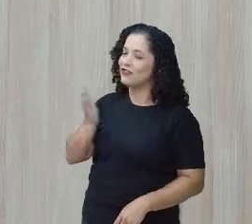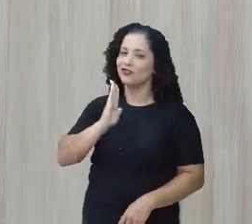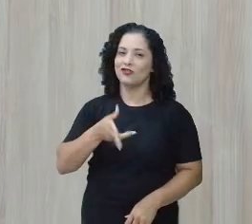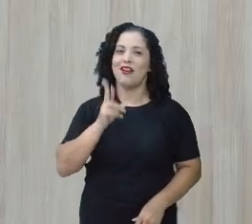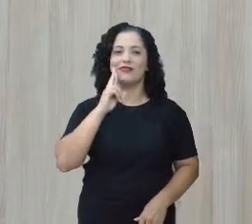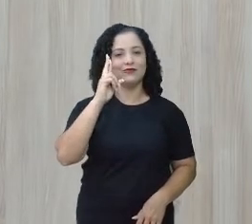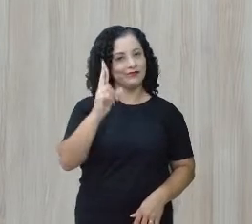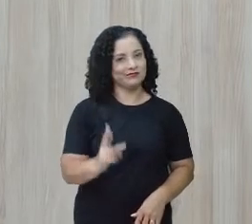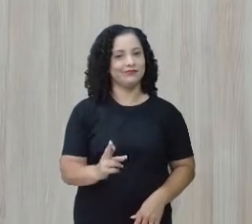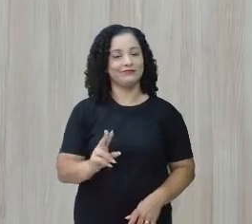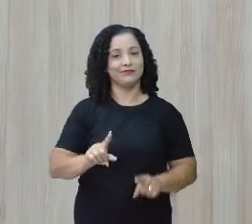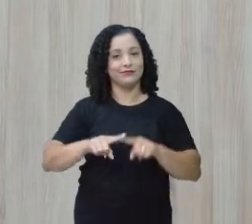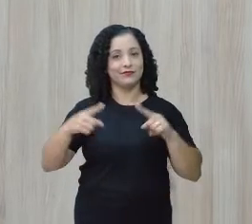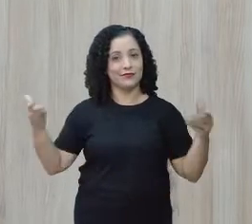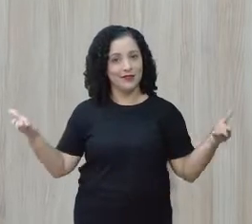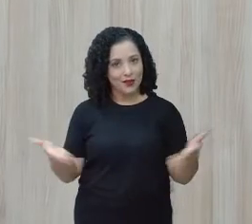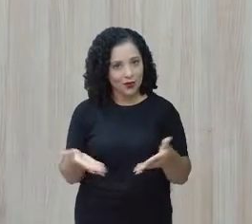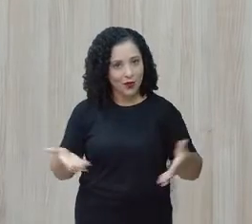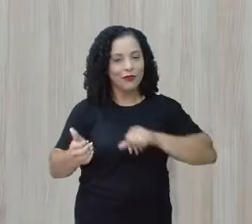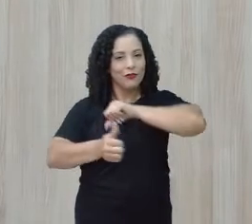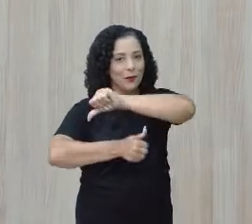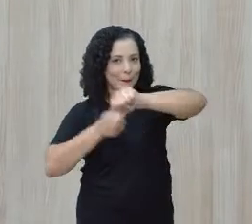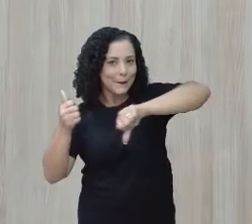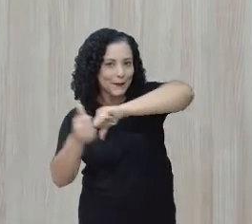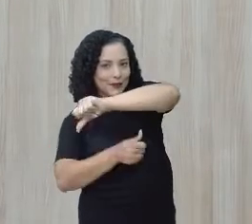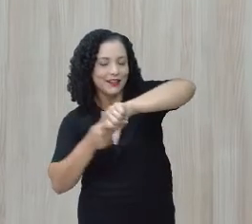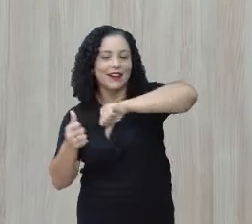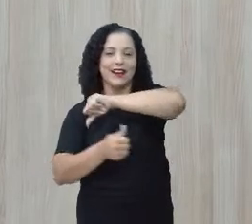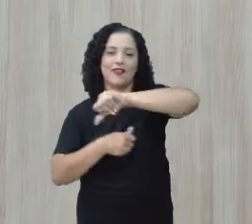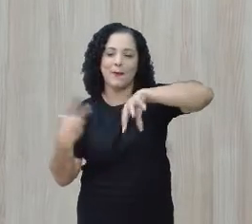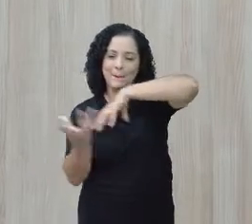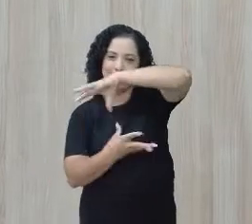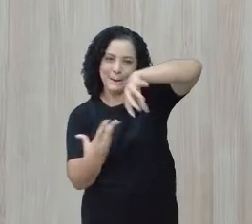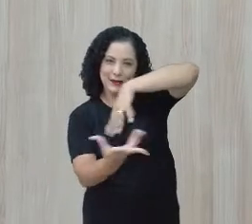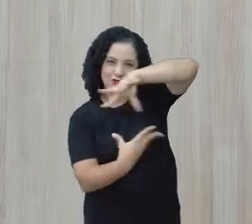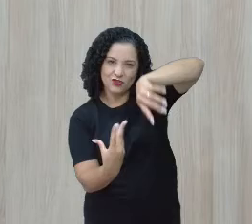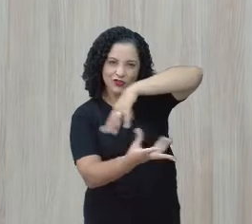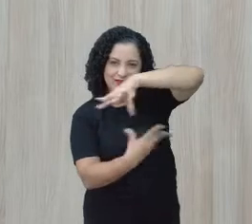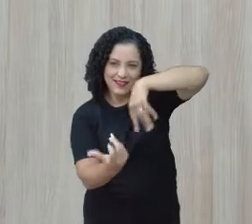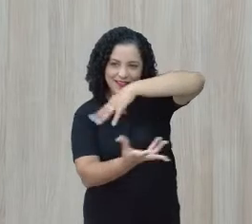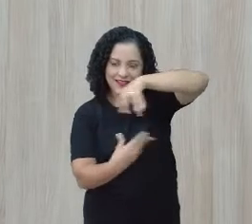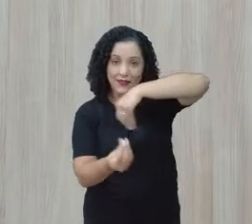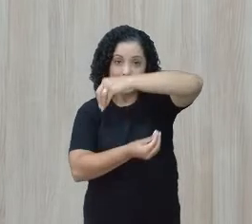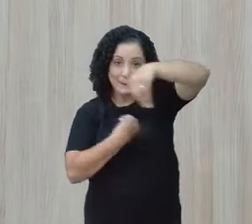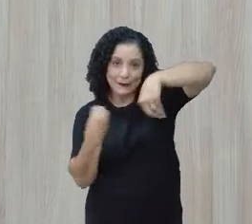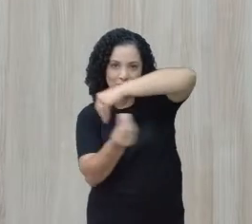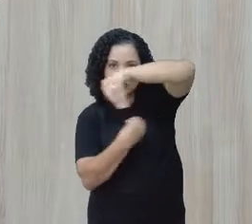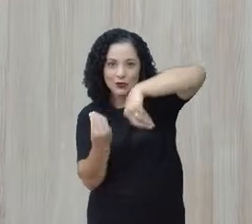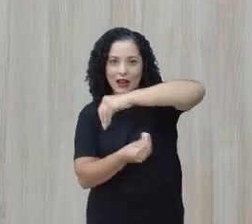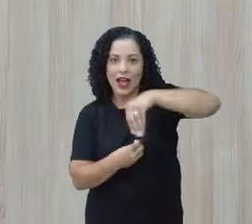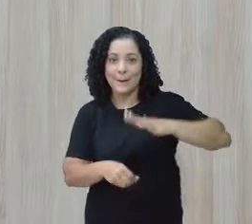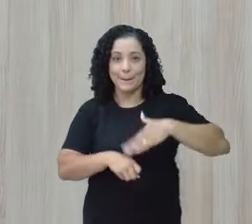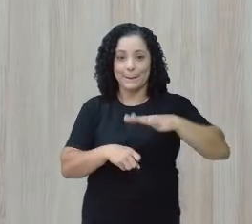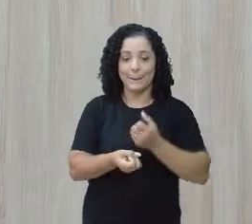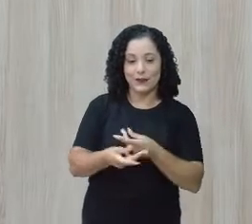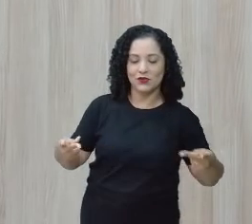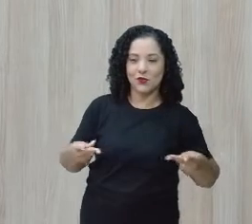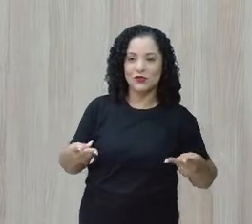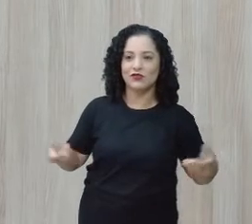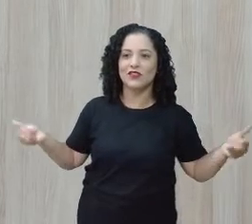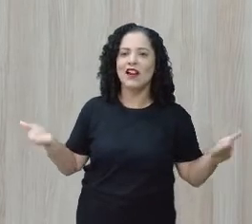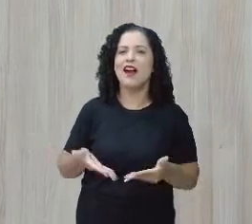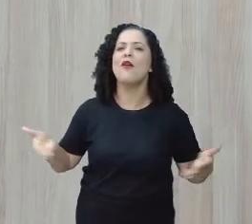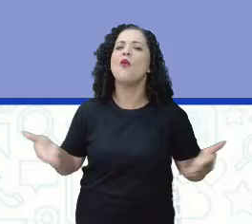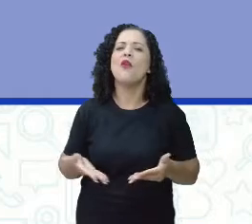respondendo. Mas agora eu vou modificar aí, vou mexer um pouquinho nessa paisagem e colocar mais alguns elementos. E